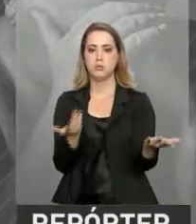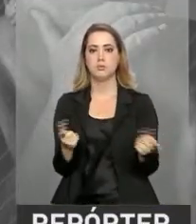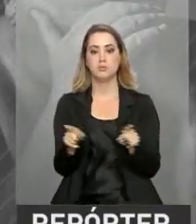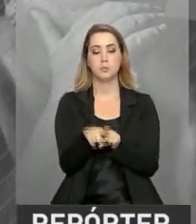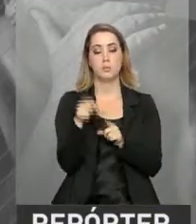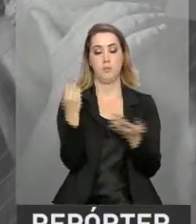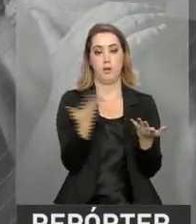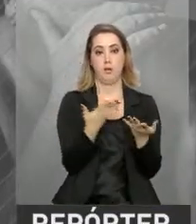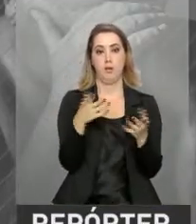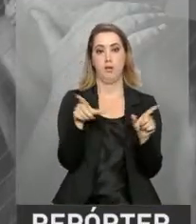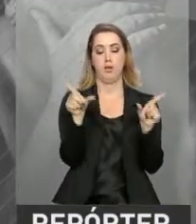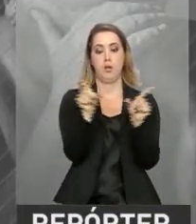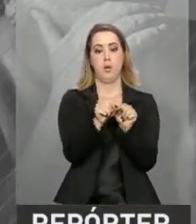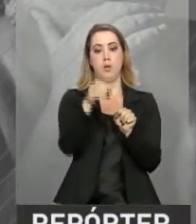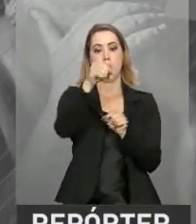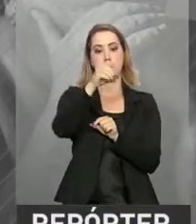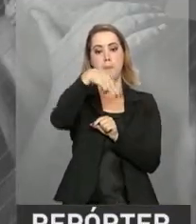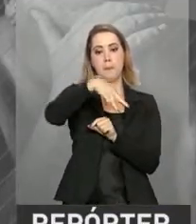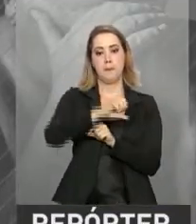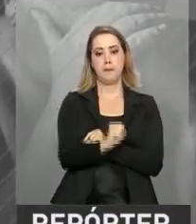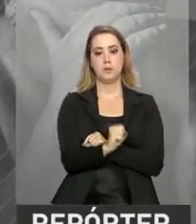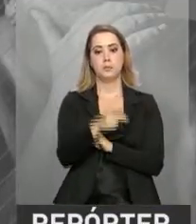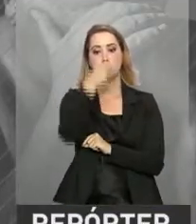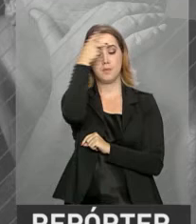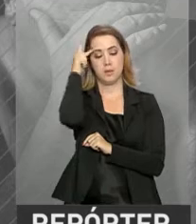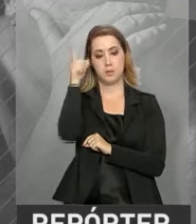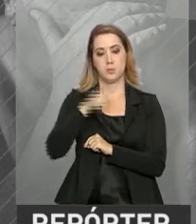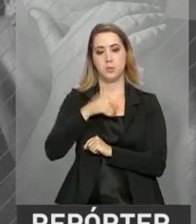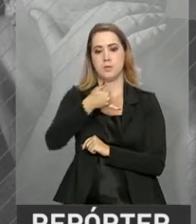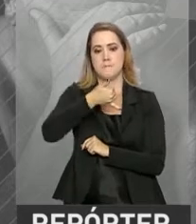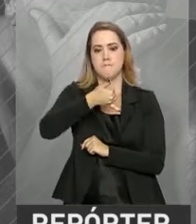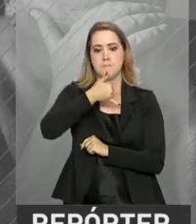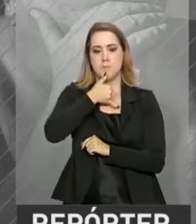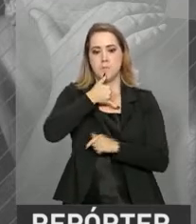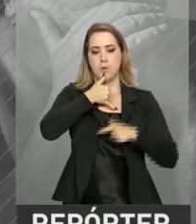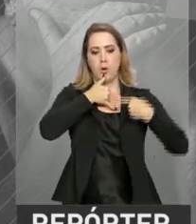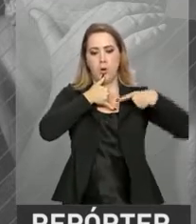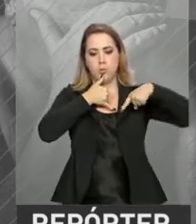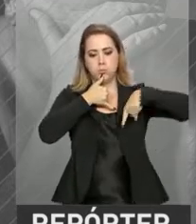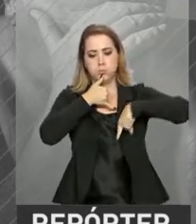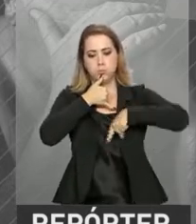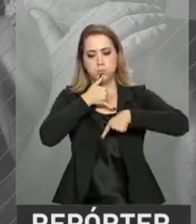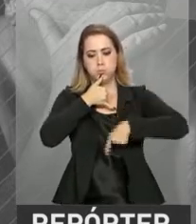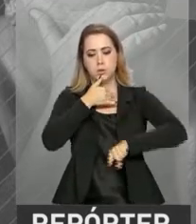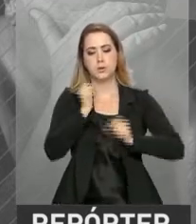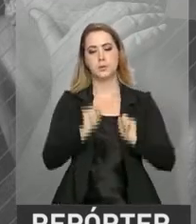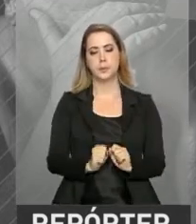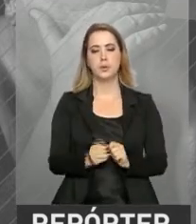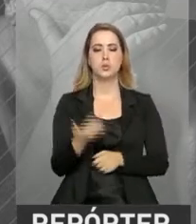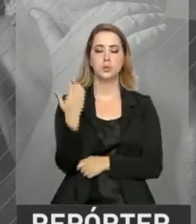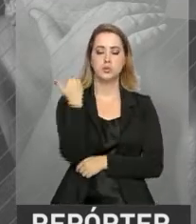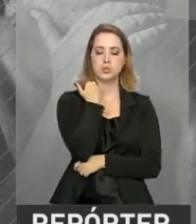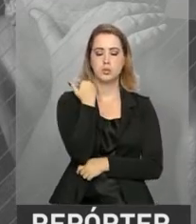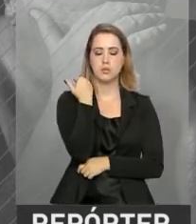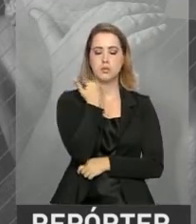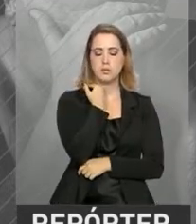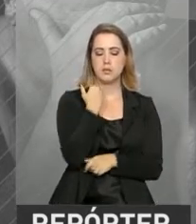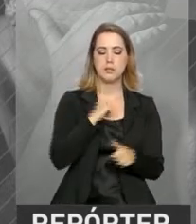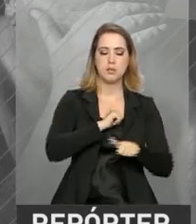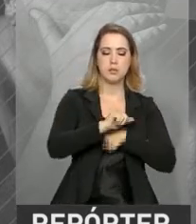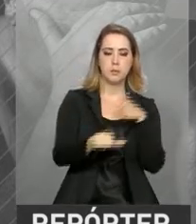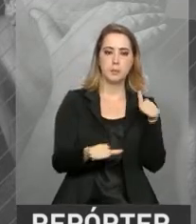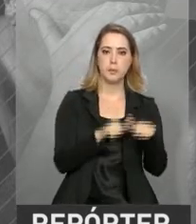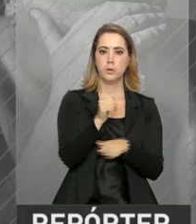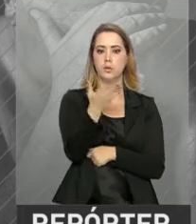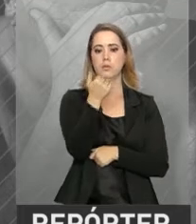mundial da saúde pessoas com depressão podem apresentar sintomas como perda de energia mudanças no apetite